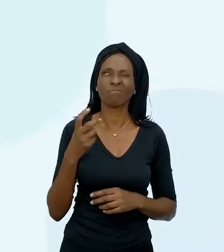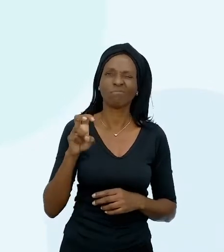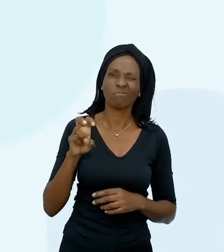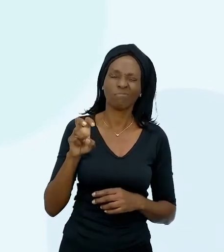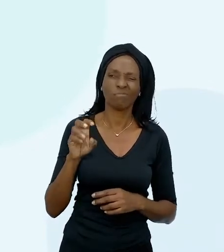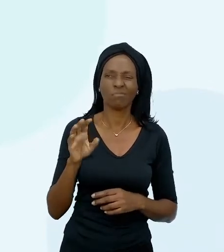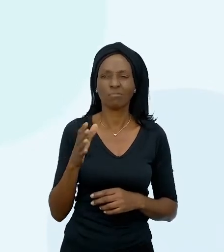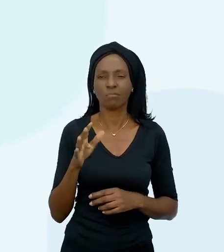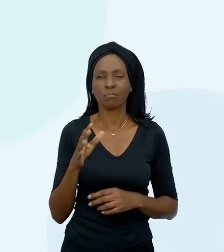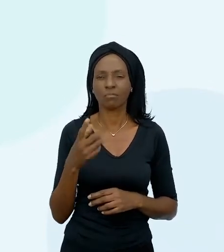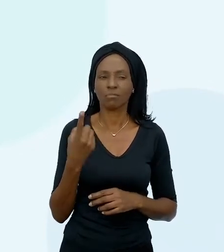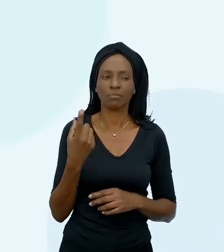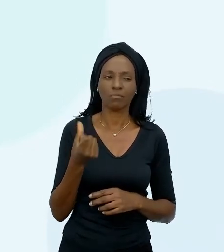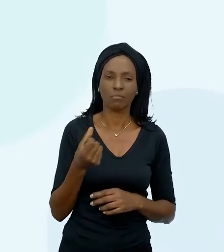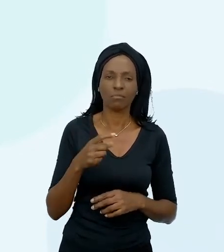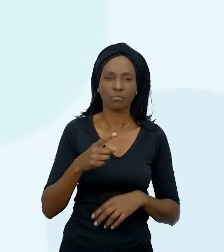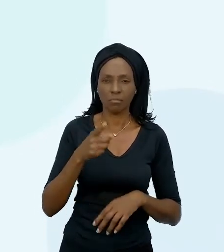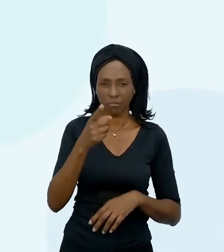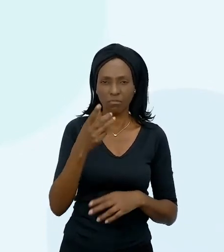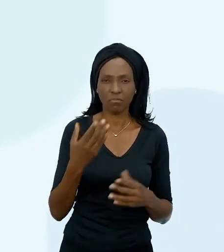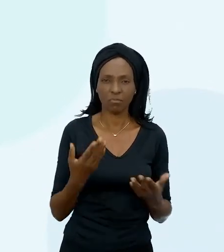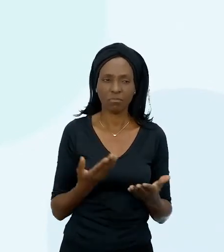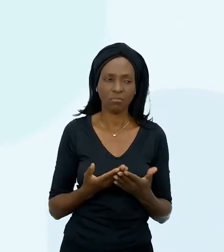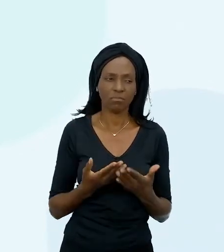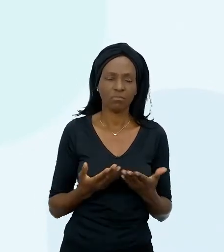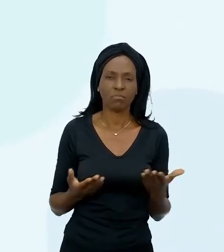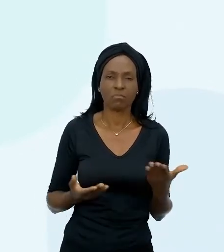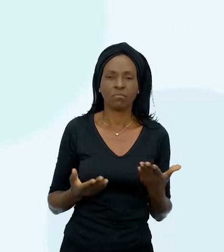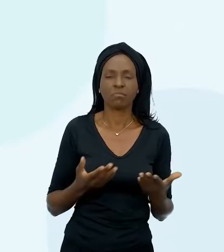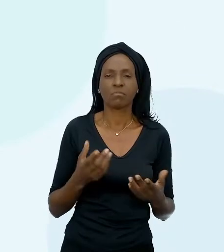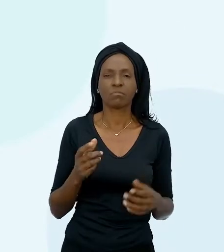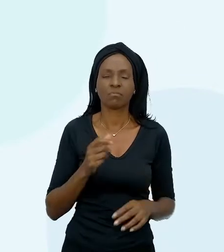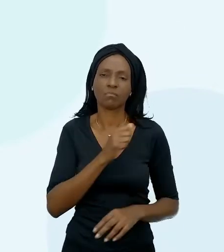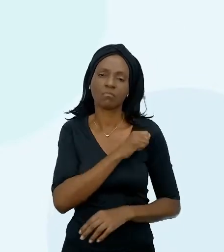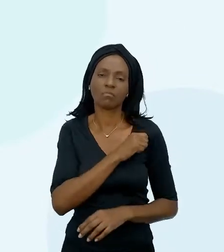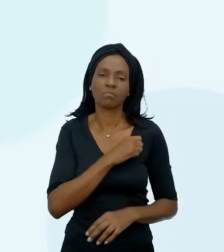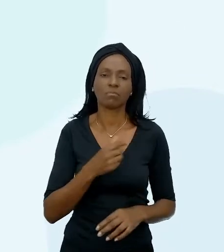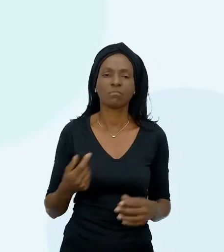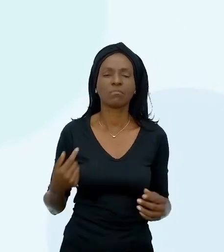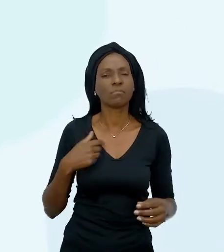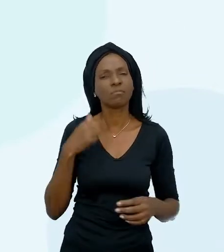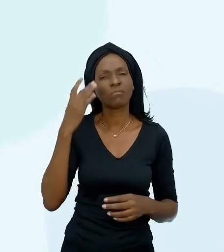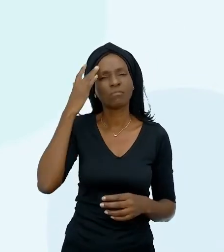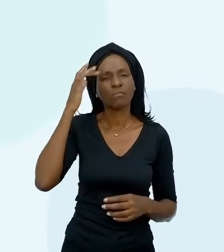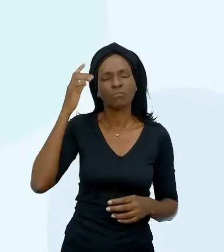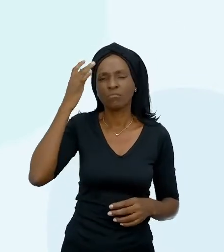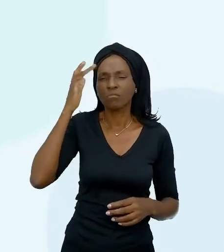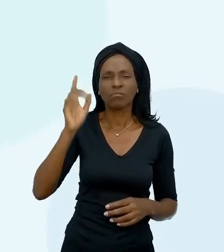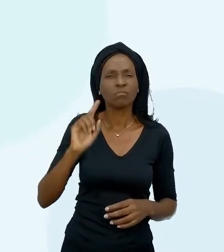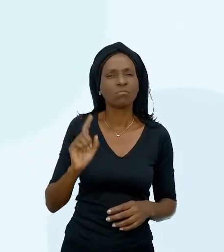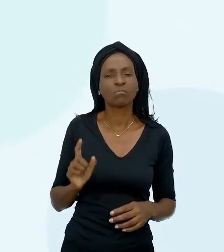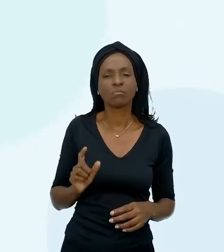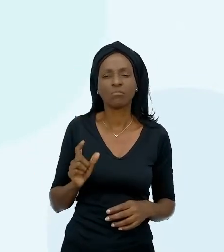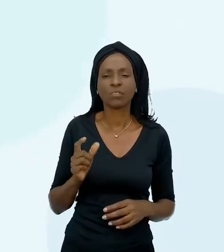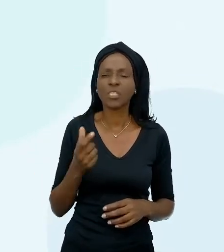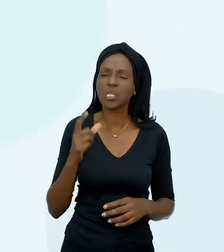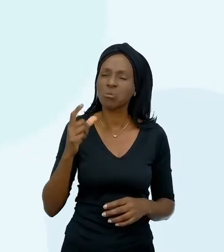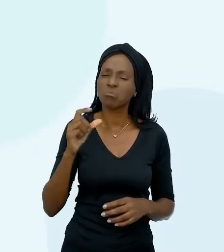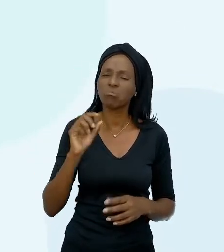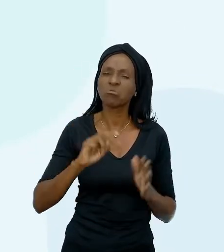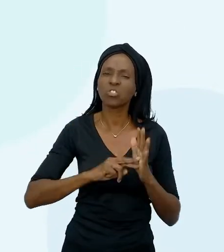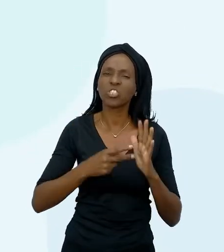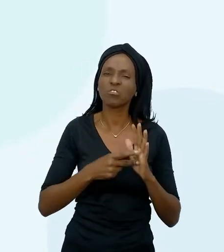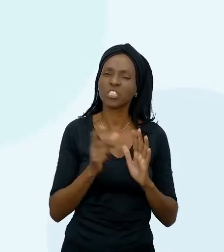idade que vocês estão assistindo essa aula, eu, professora, hoje, eu não acho que eu não saberia o que era amortização, mas eu acho que